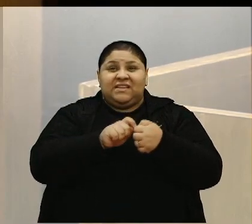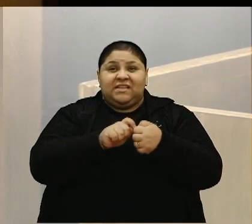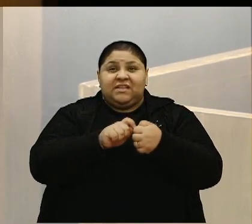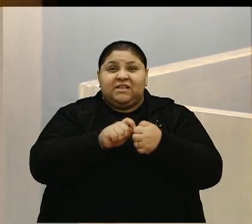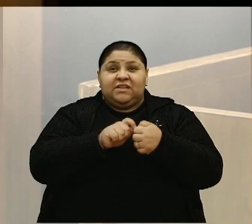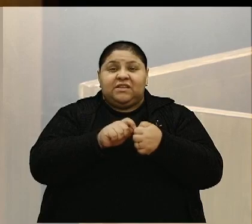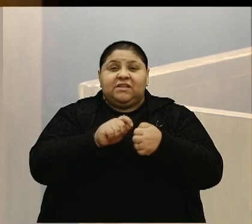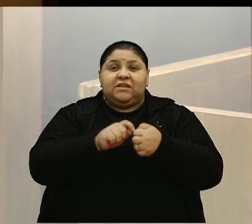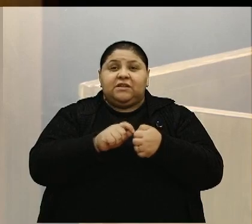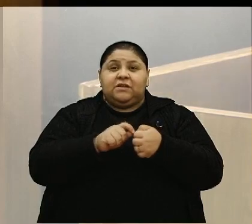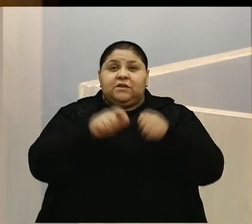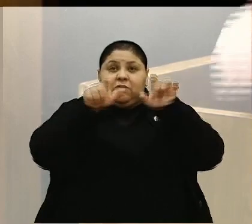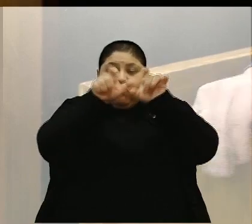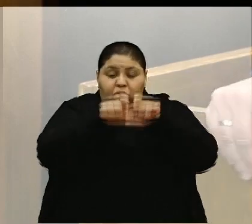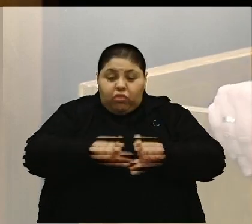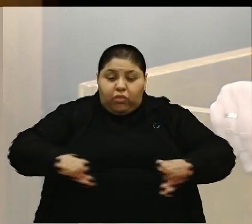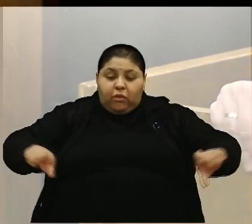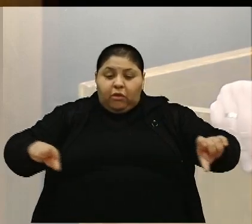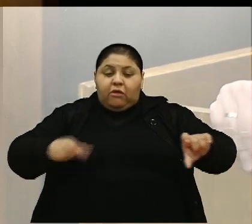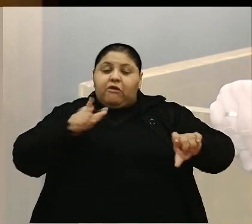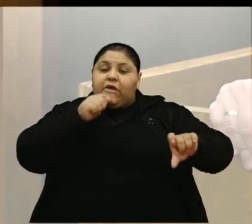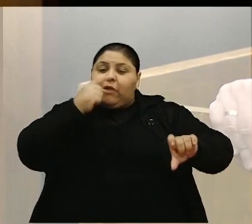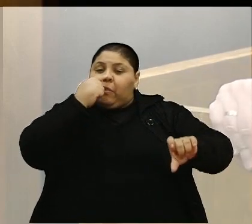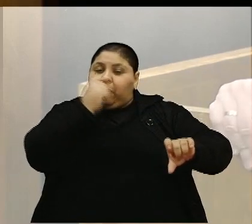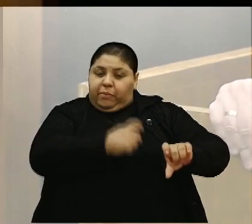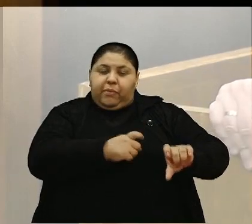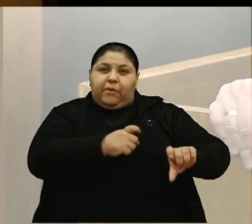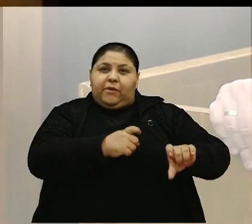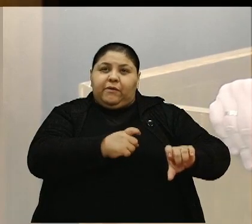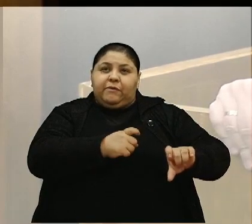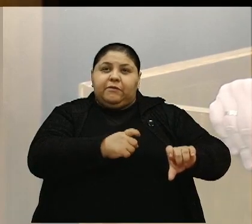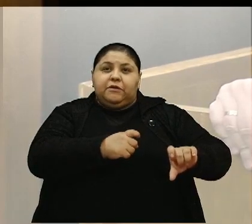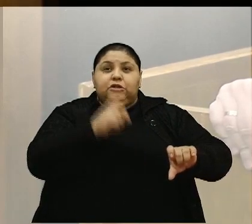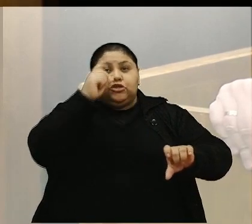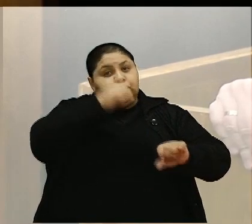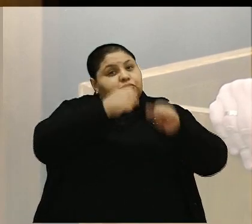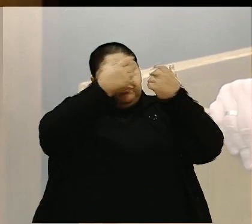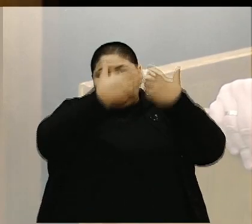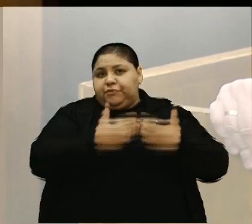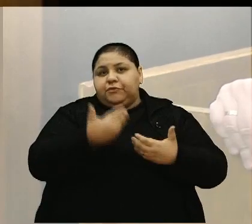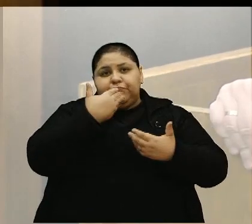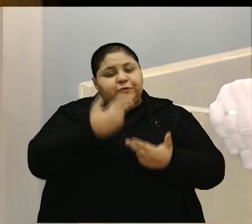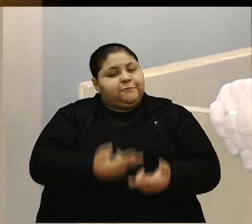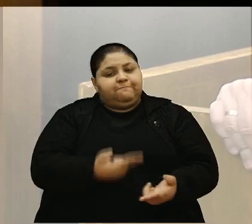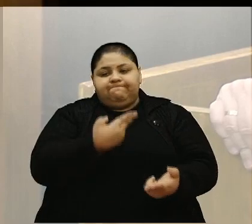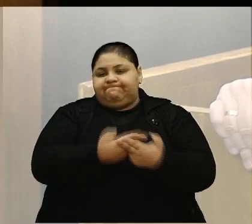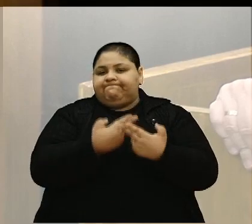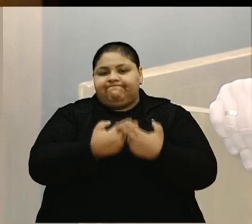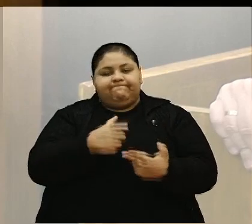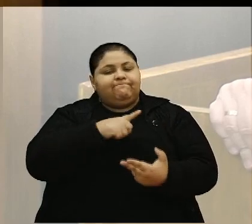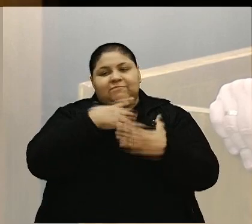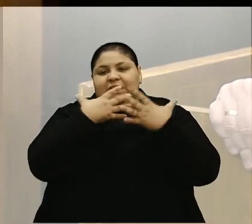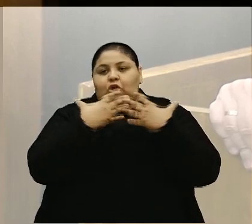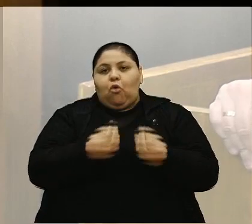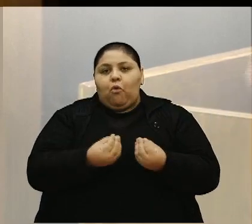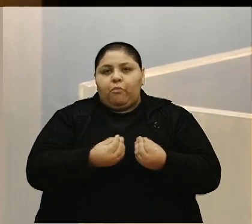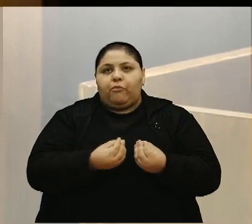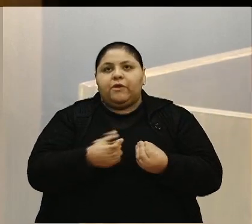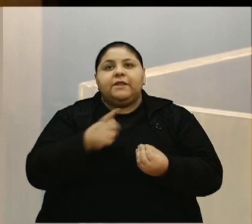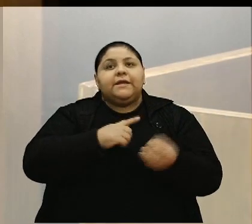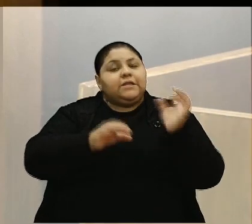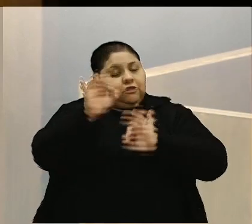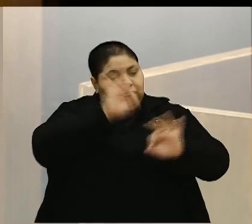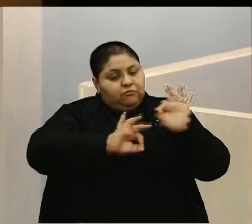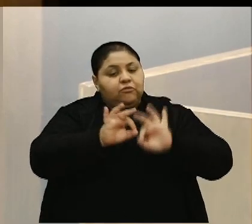de esgoto de 120, 150 metros. Aí fica difícil de explicar e pedir paciência não dá. Tem que ter gestão